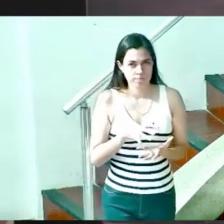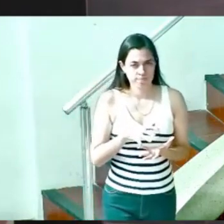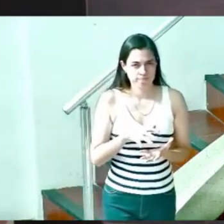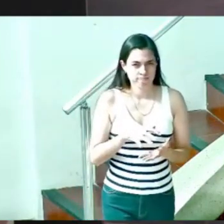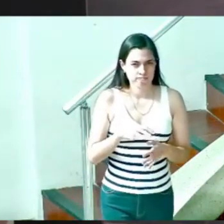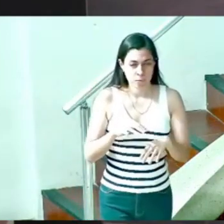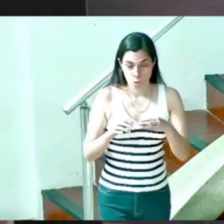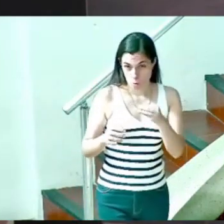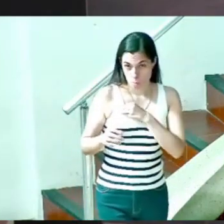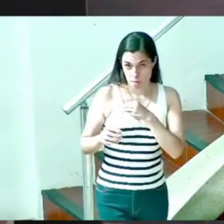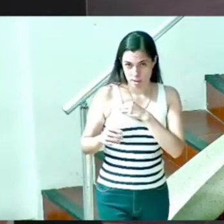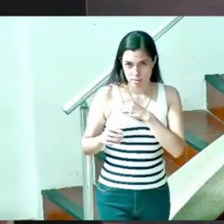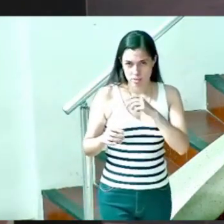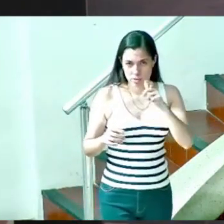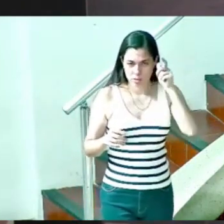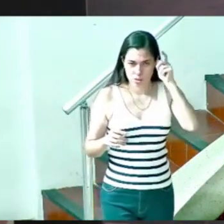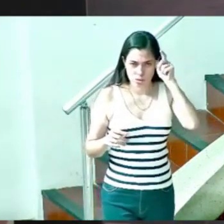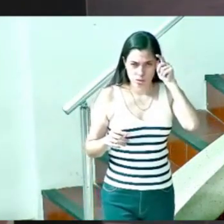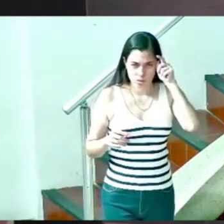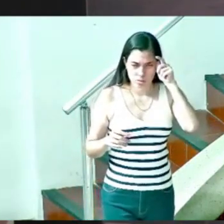carne e o diabo.